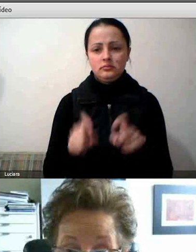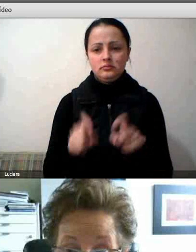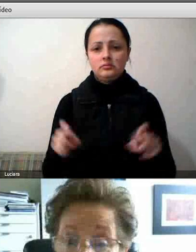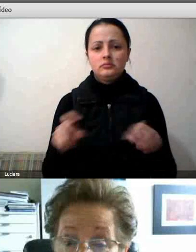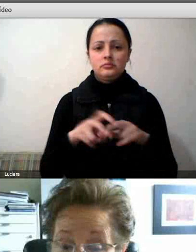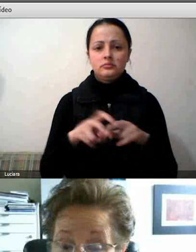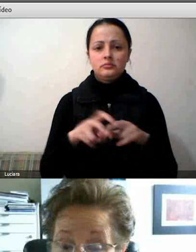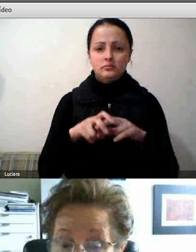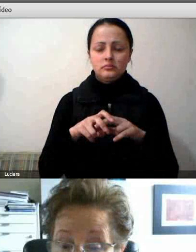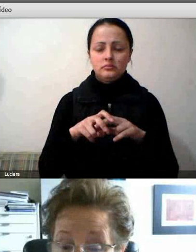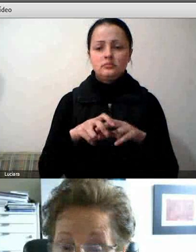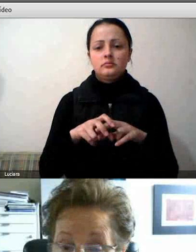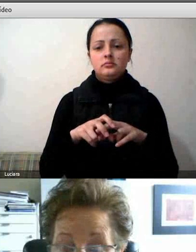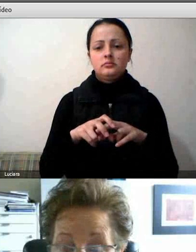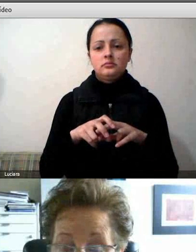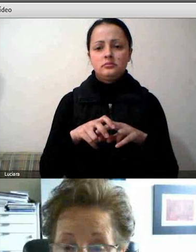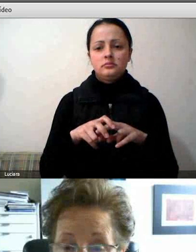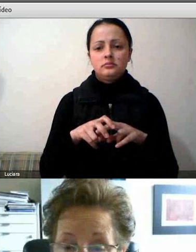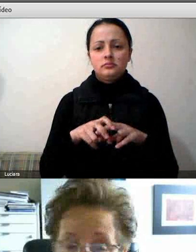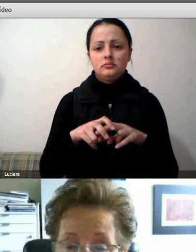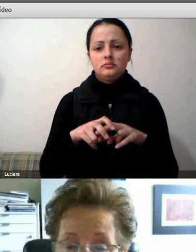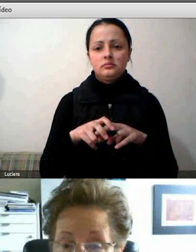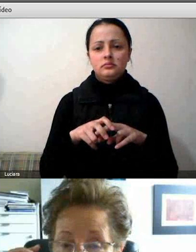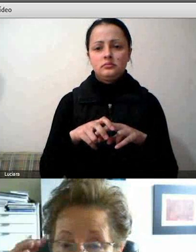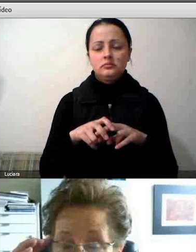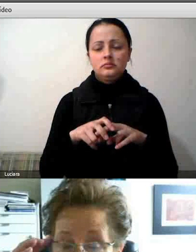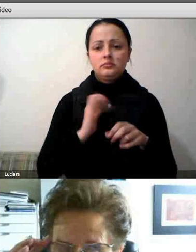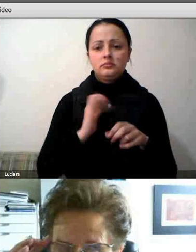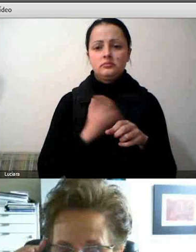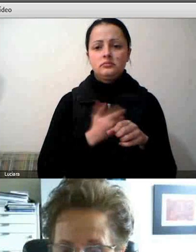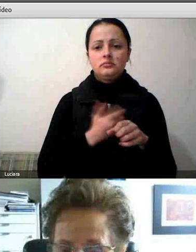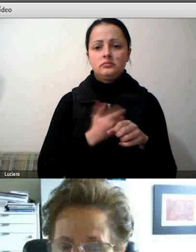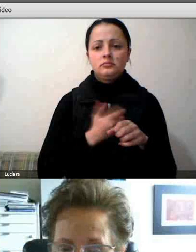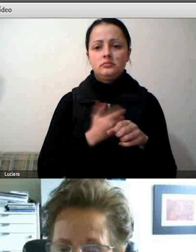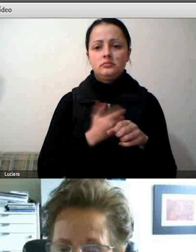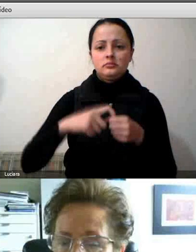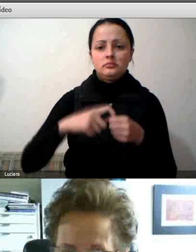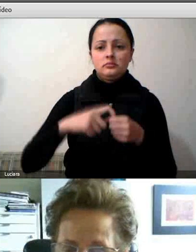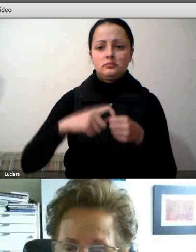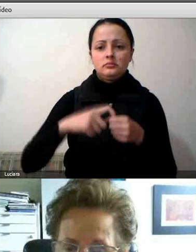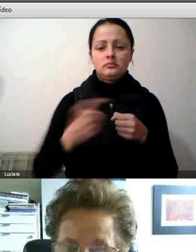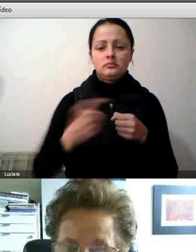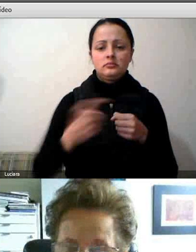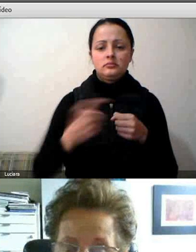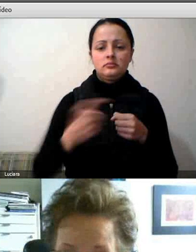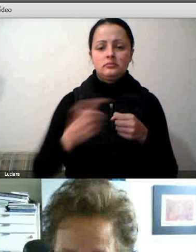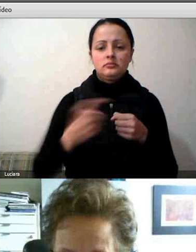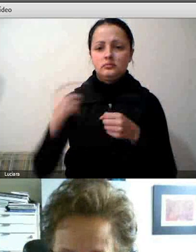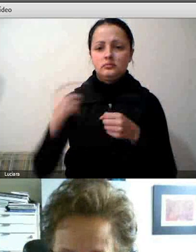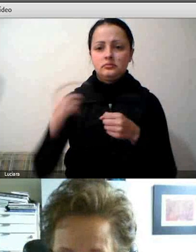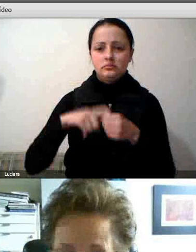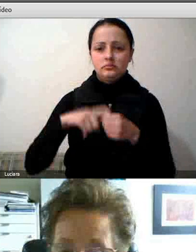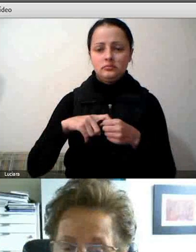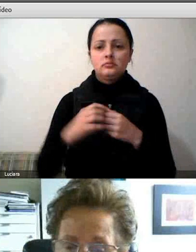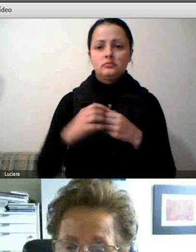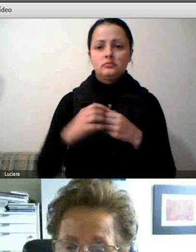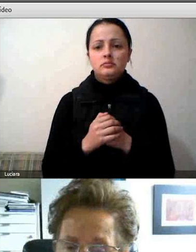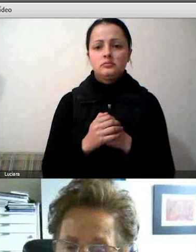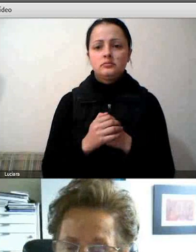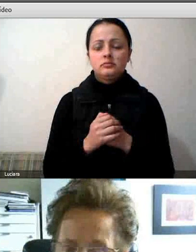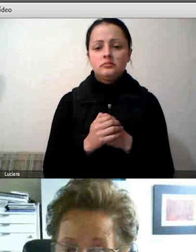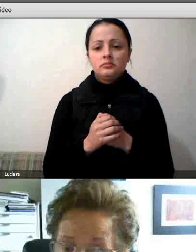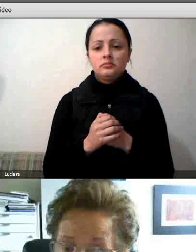por cada aluno, então, nesse caso, nós continuamos essa parceria com eles. Só que eles